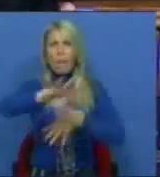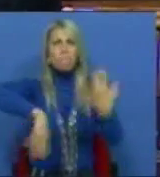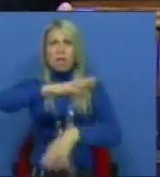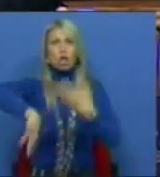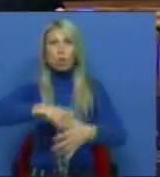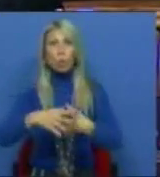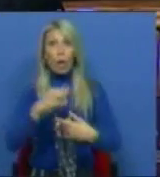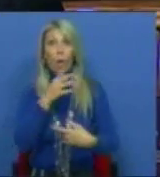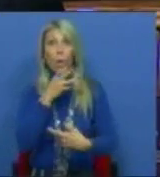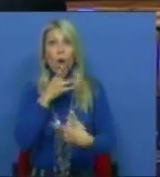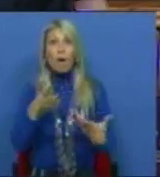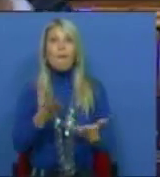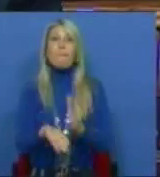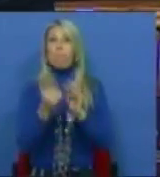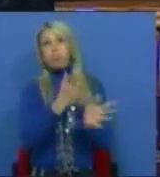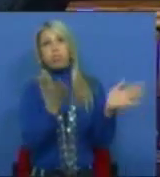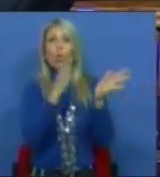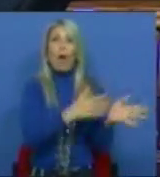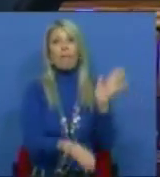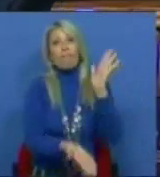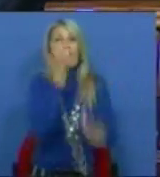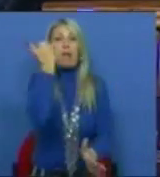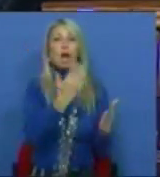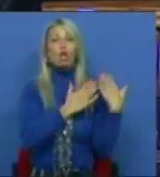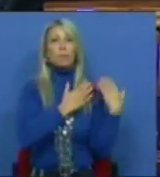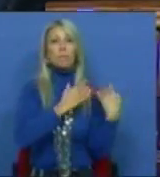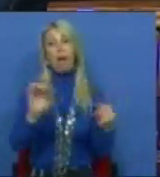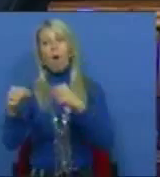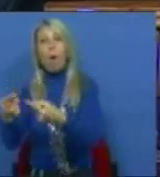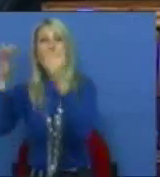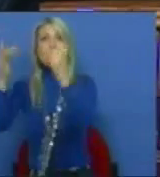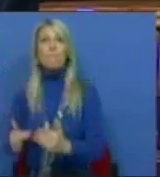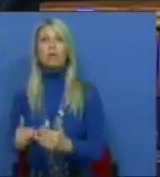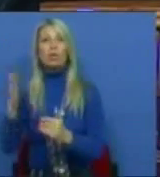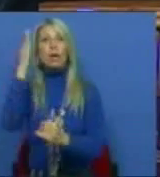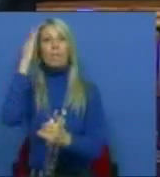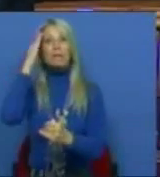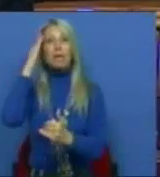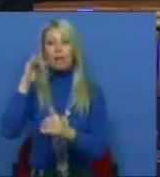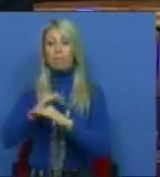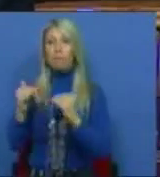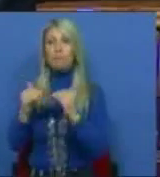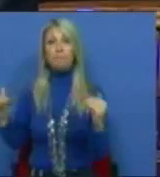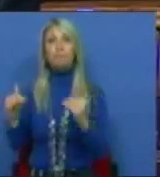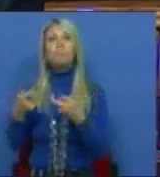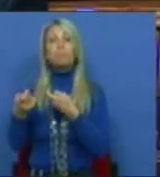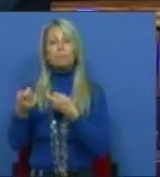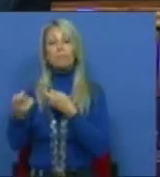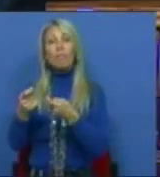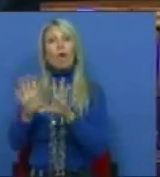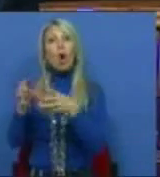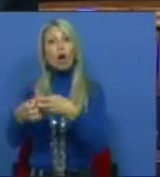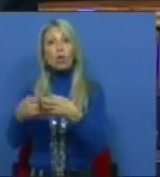Esta desresponsabilização por um lado e, por outro lado, a menor capacidade ao nível dos órgãos executivos autárquicos do